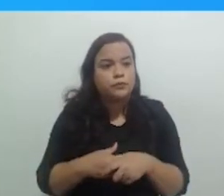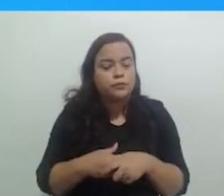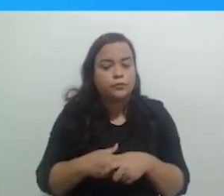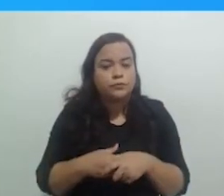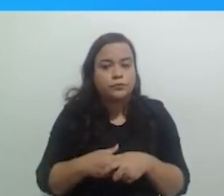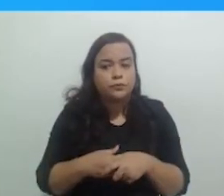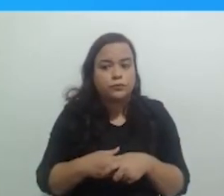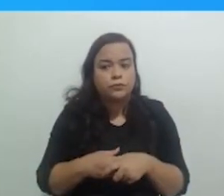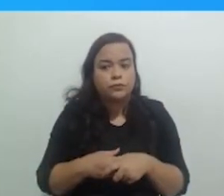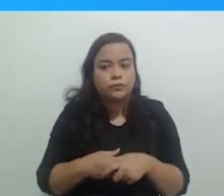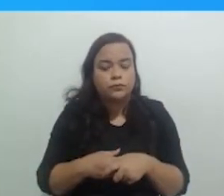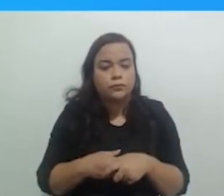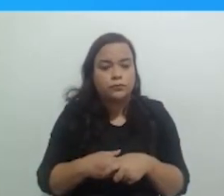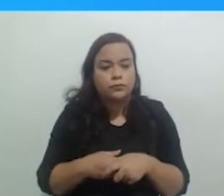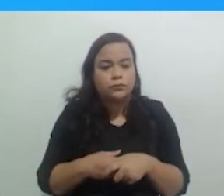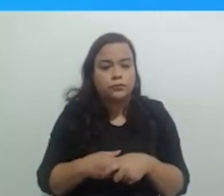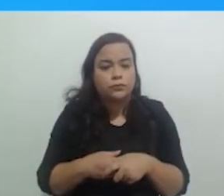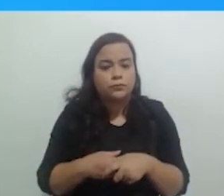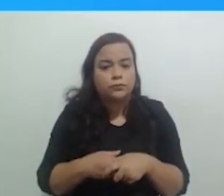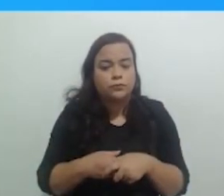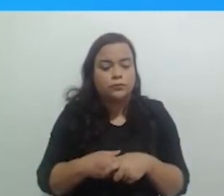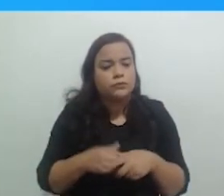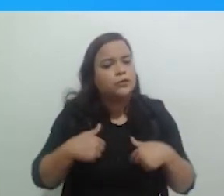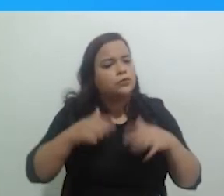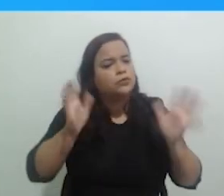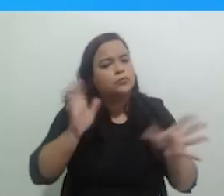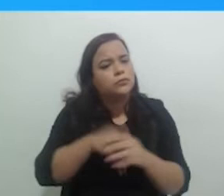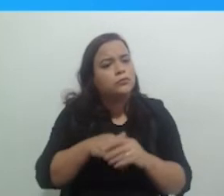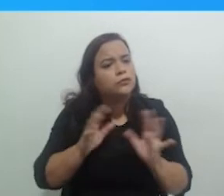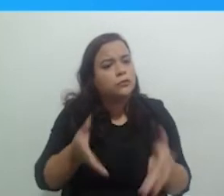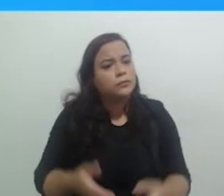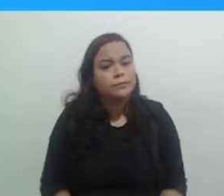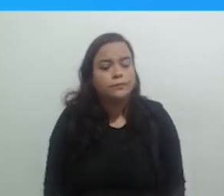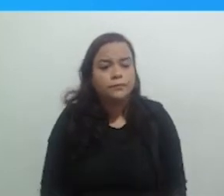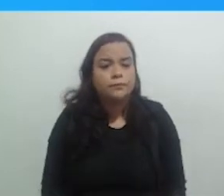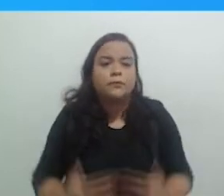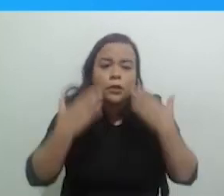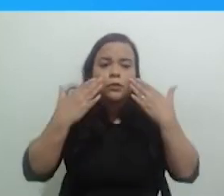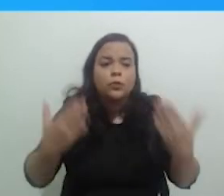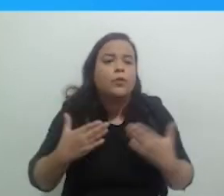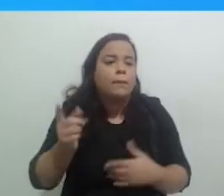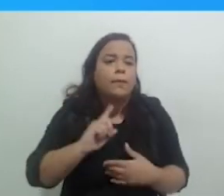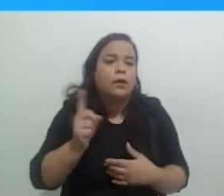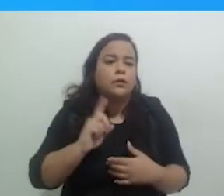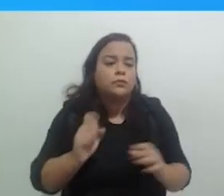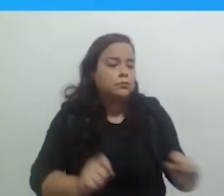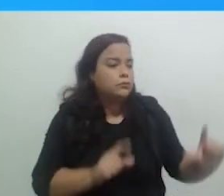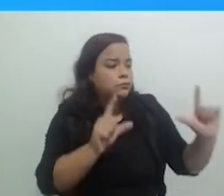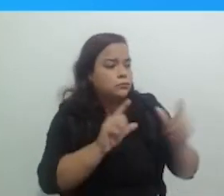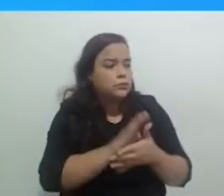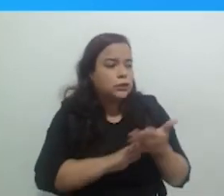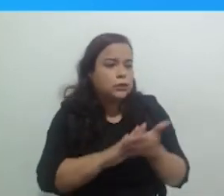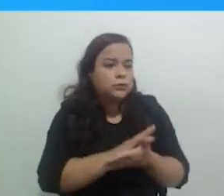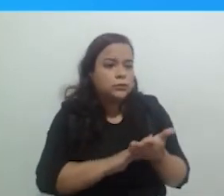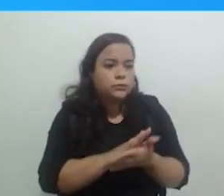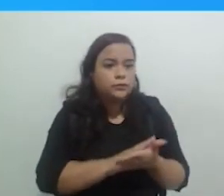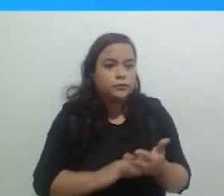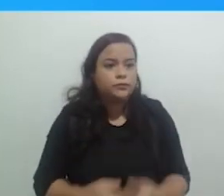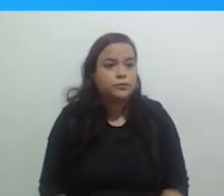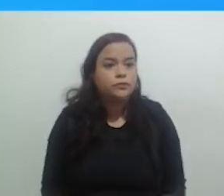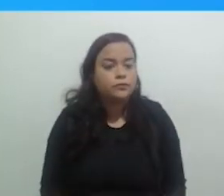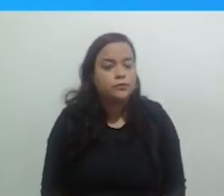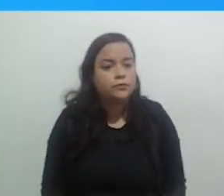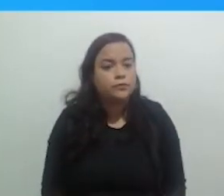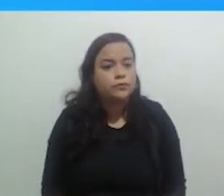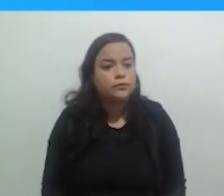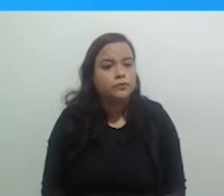Não, professor. Eu já votei. É, não apareceu aqui, não, desembargador Amauri. É, nem aqui. É só a Vossa Excelência dizer e a